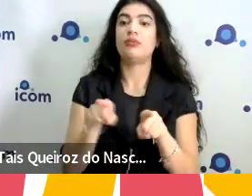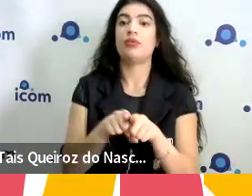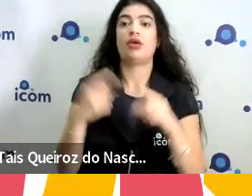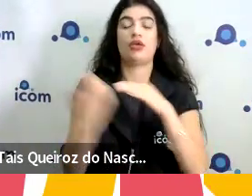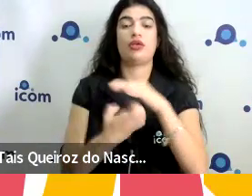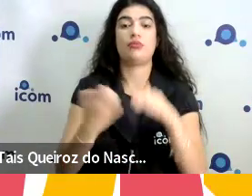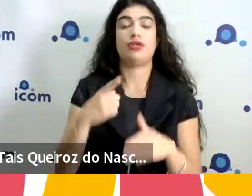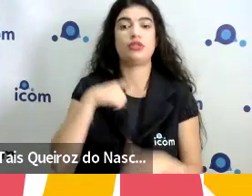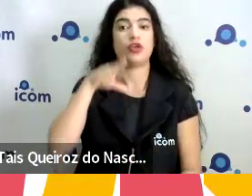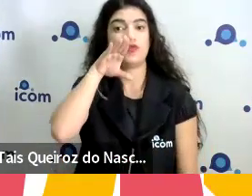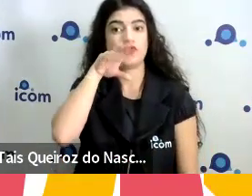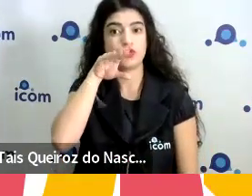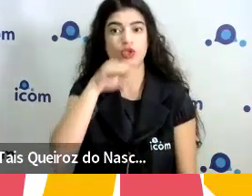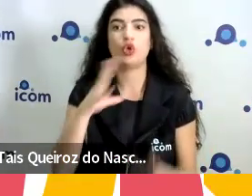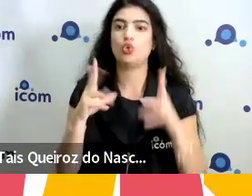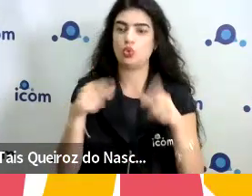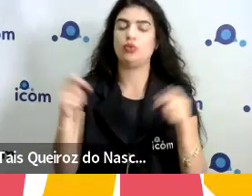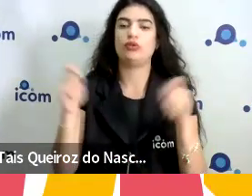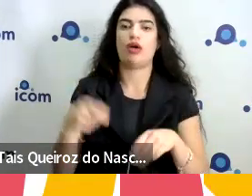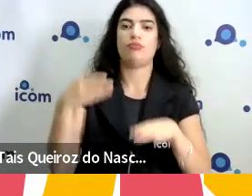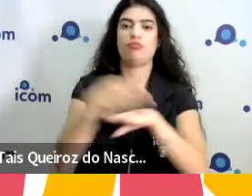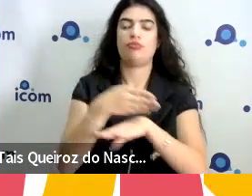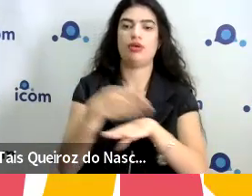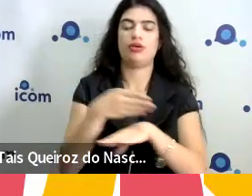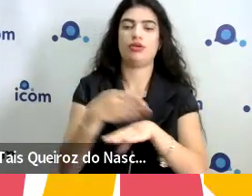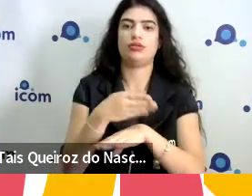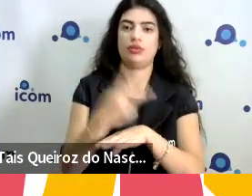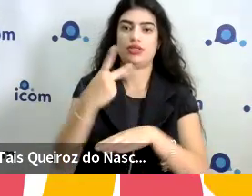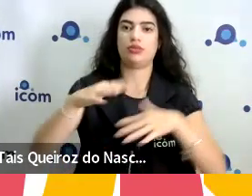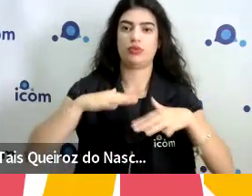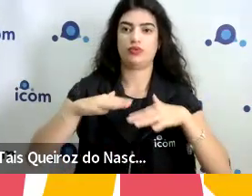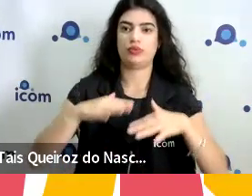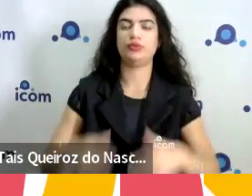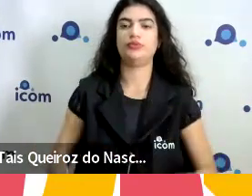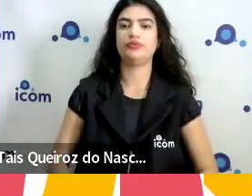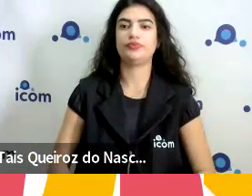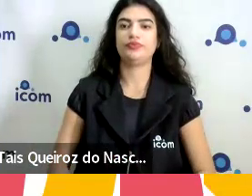né? Os funcionários, todos podem participar, desse movimento.